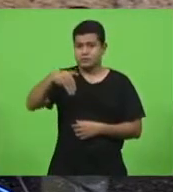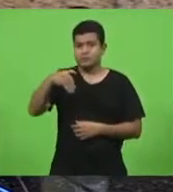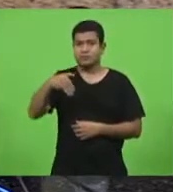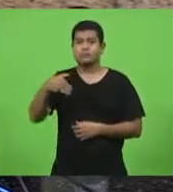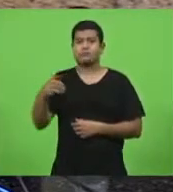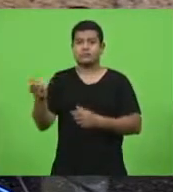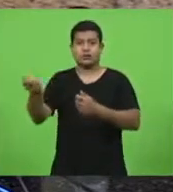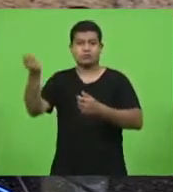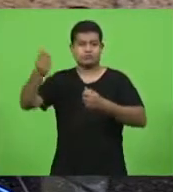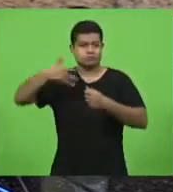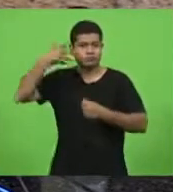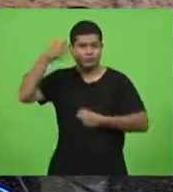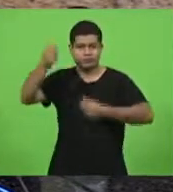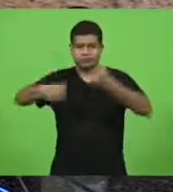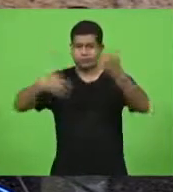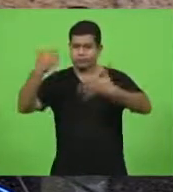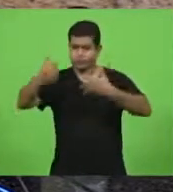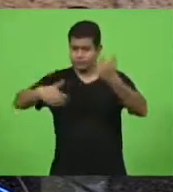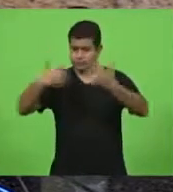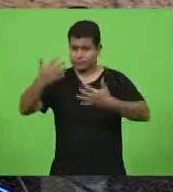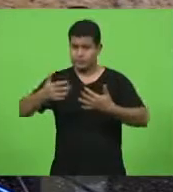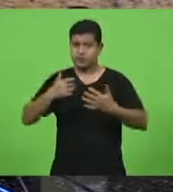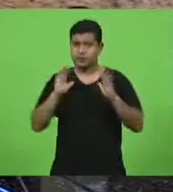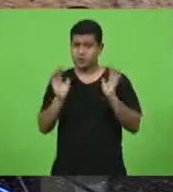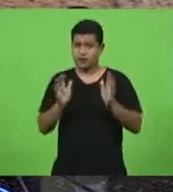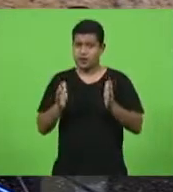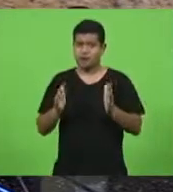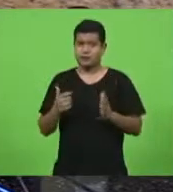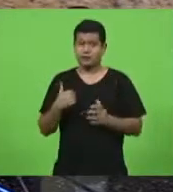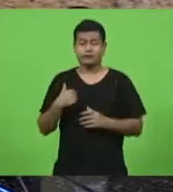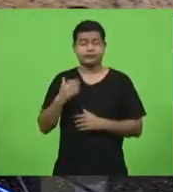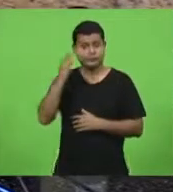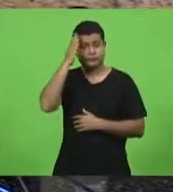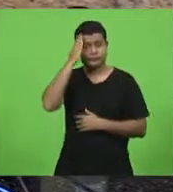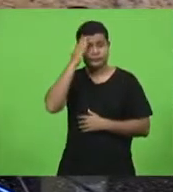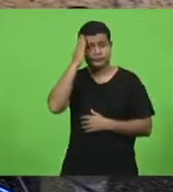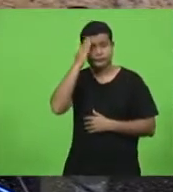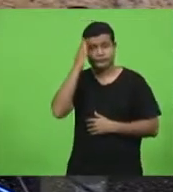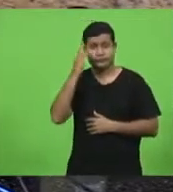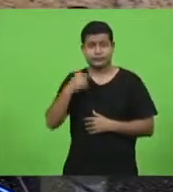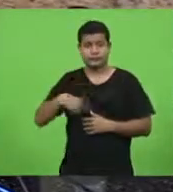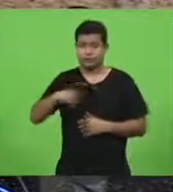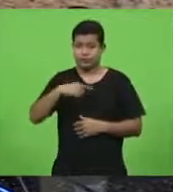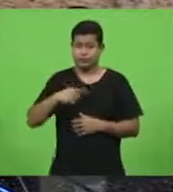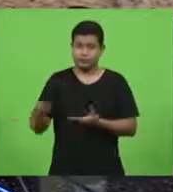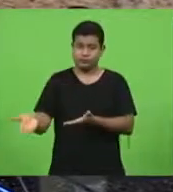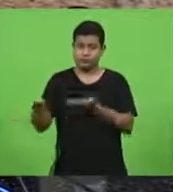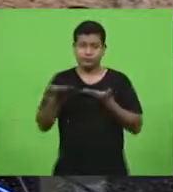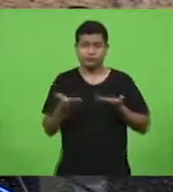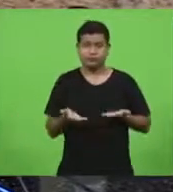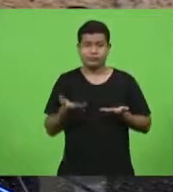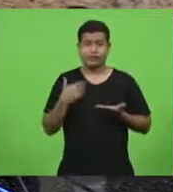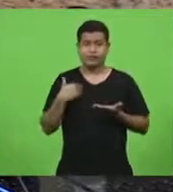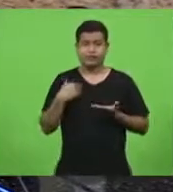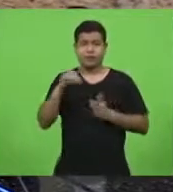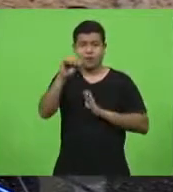exposição, que o senhor já deve saber o motivo do nosso convite, chegou através de